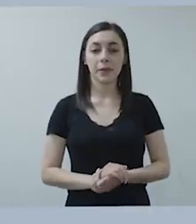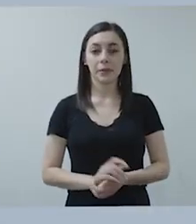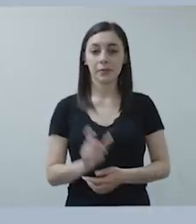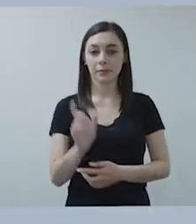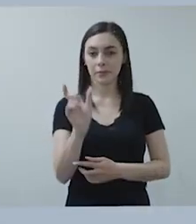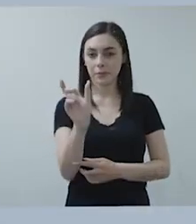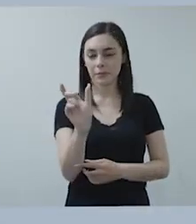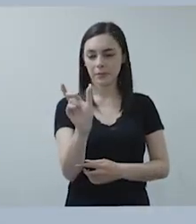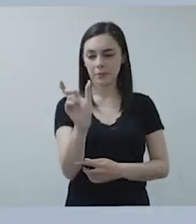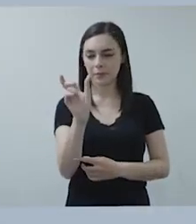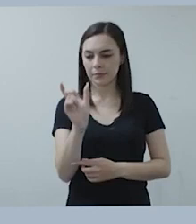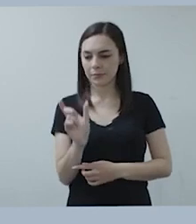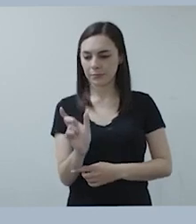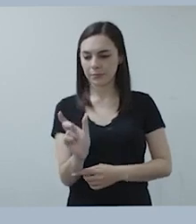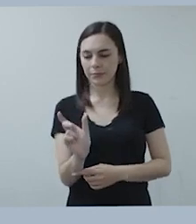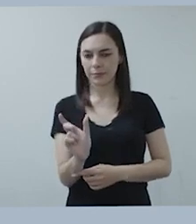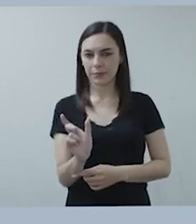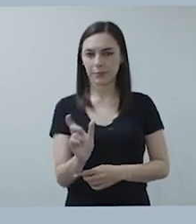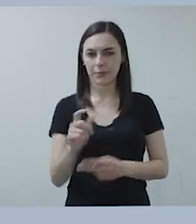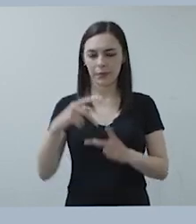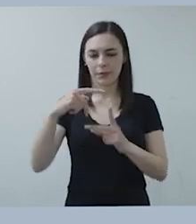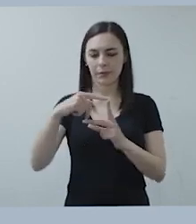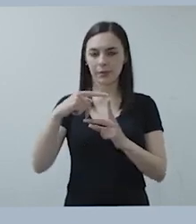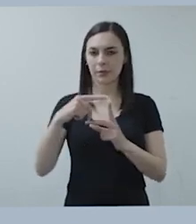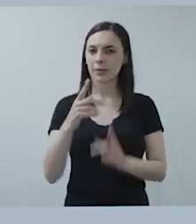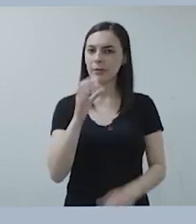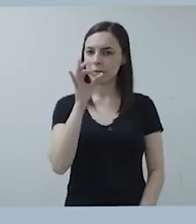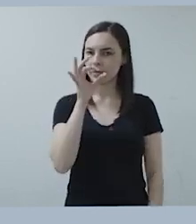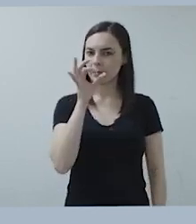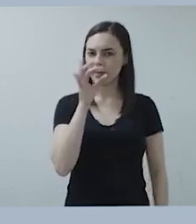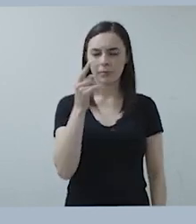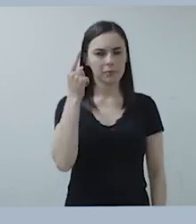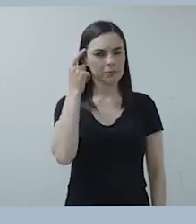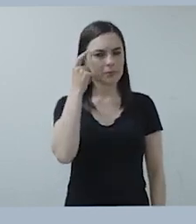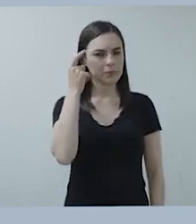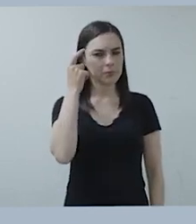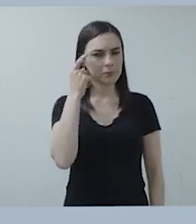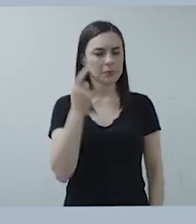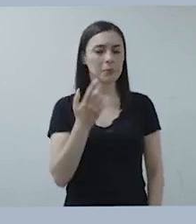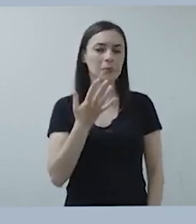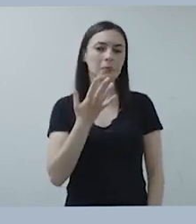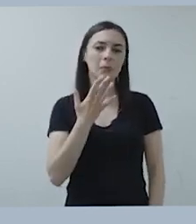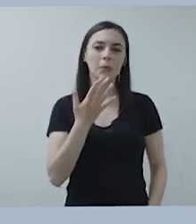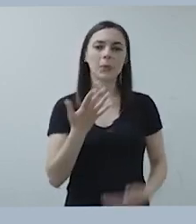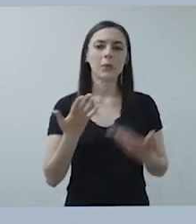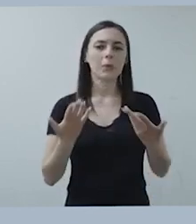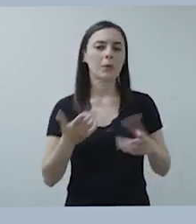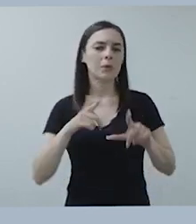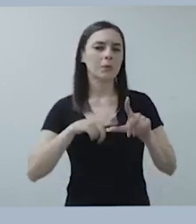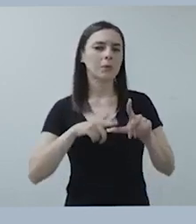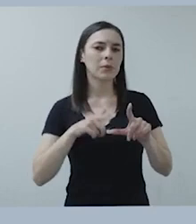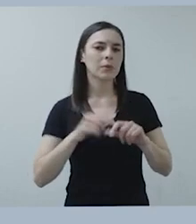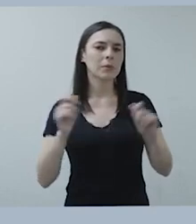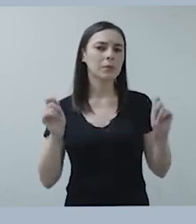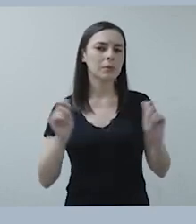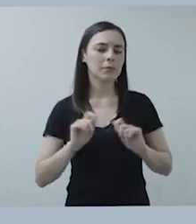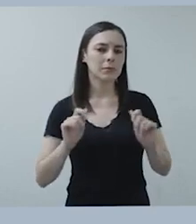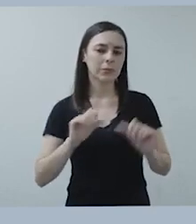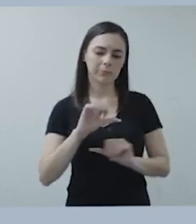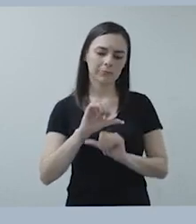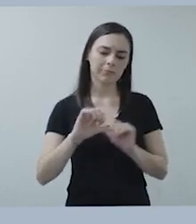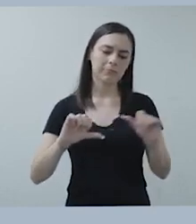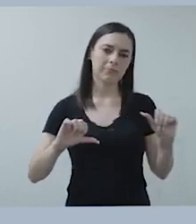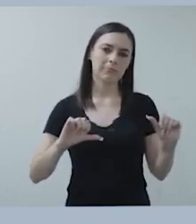a primeira letra está em verde para a gente pensar em qual letra nós podemos colocar ali